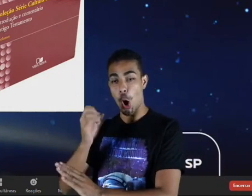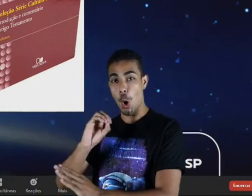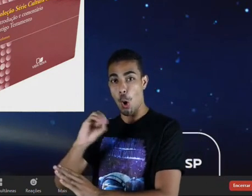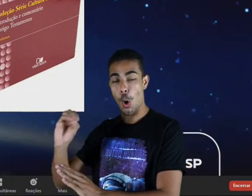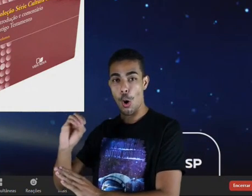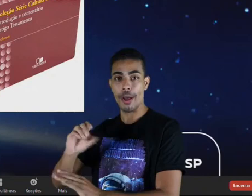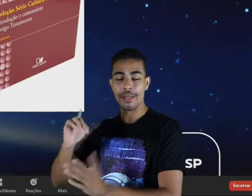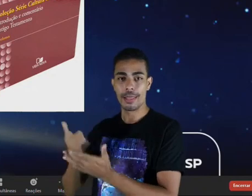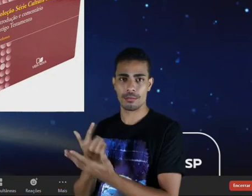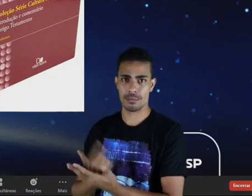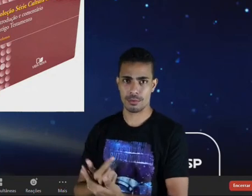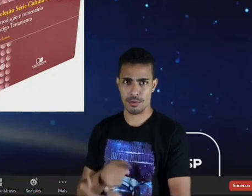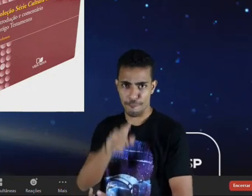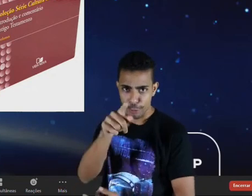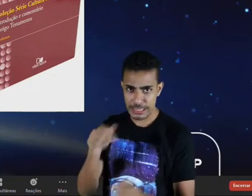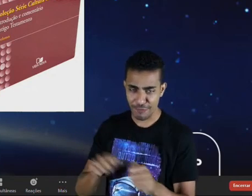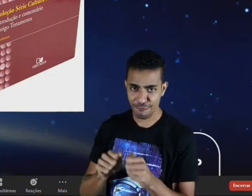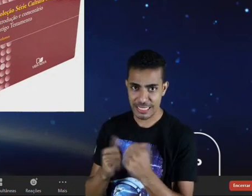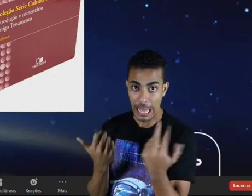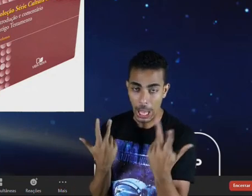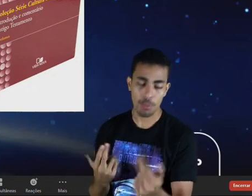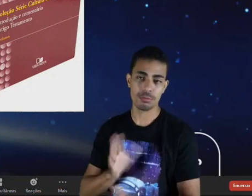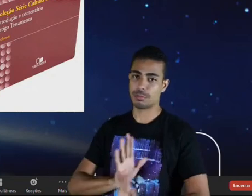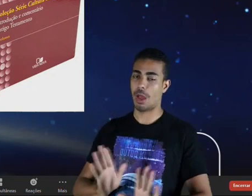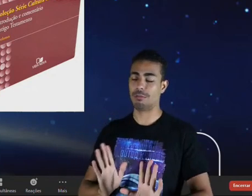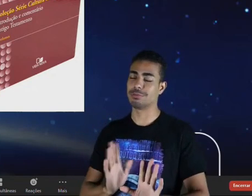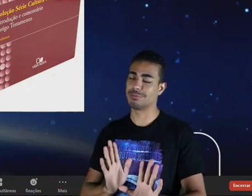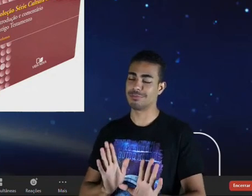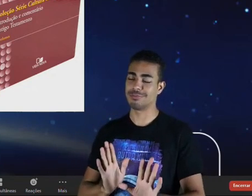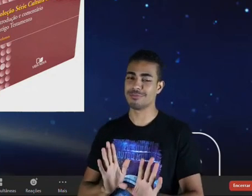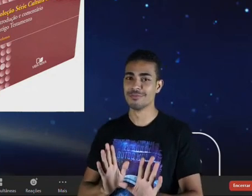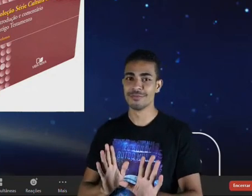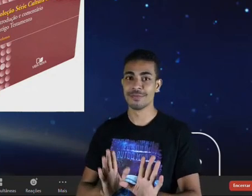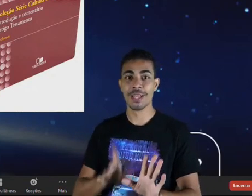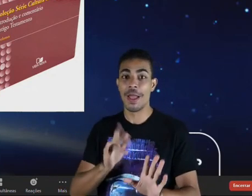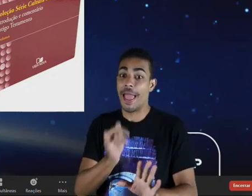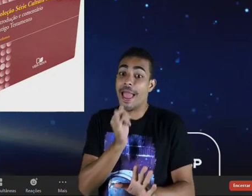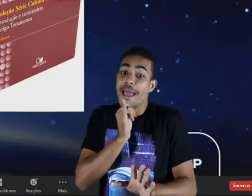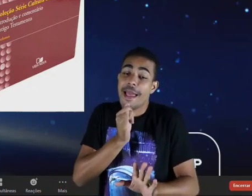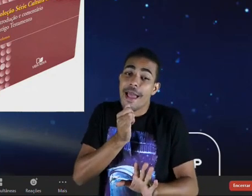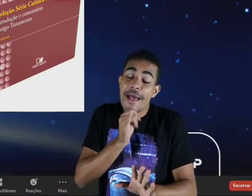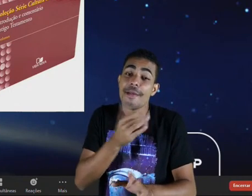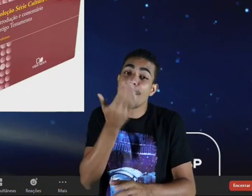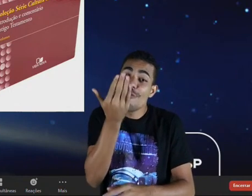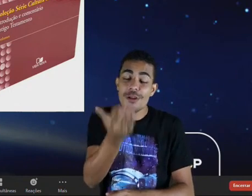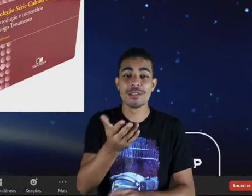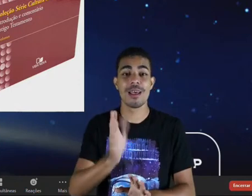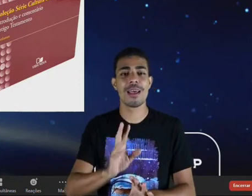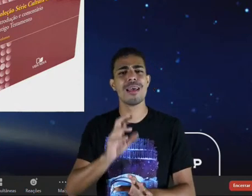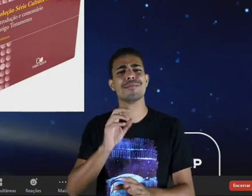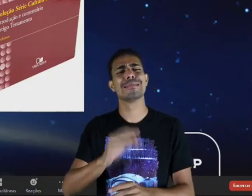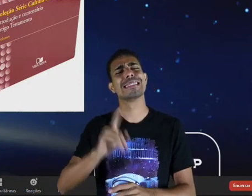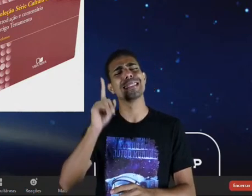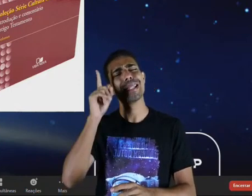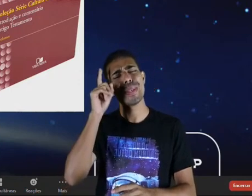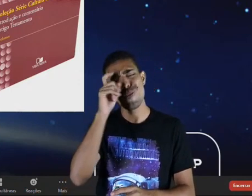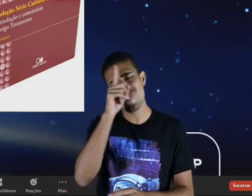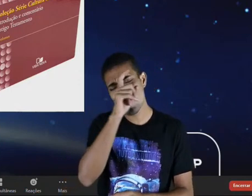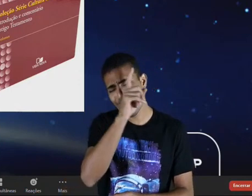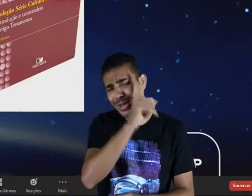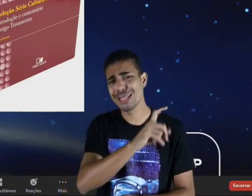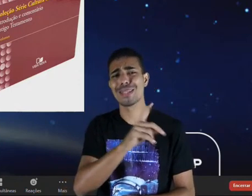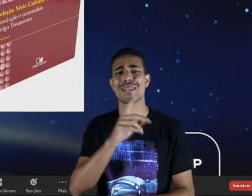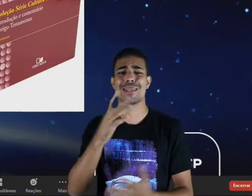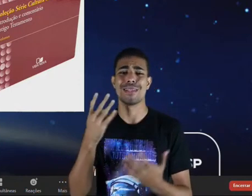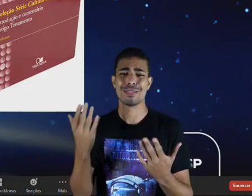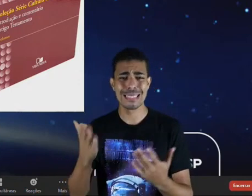estou querendo dizer que você tem que fazer exatamente como eu. Só estou dando esse exemplo para dizer o seguinte, eu sei que há dificuldades financeiras, mas quem quer dá